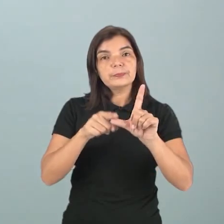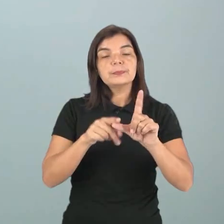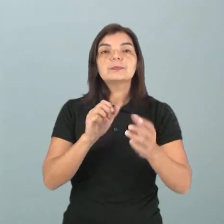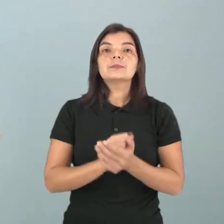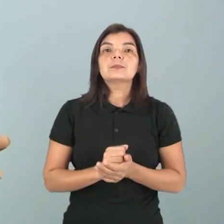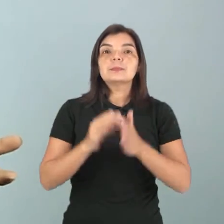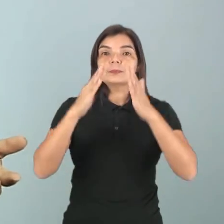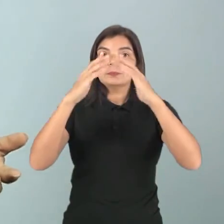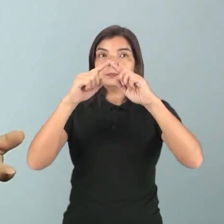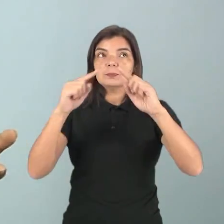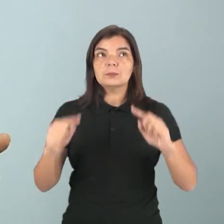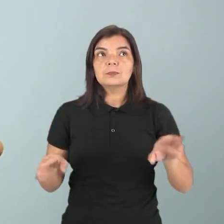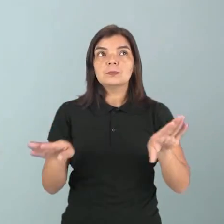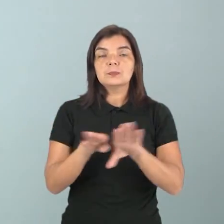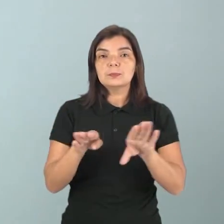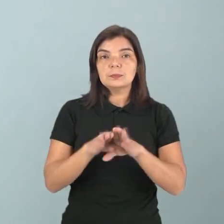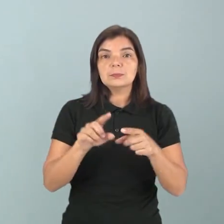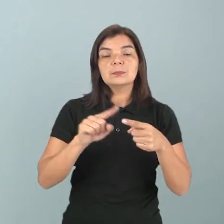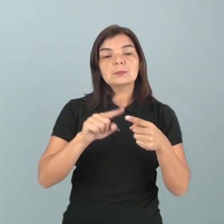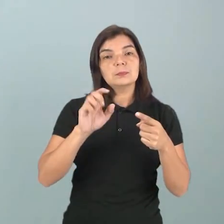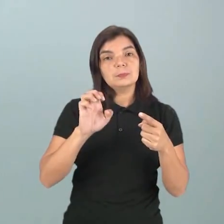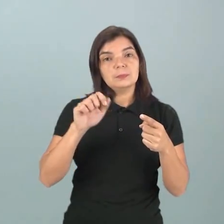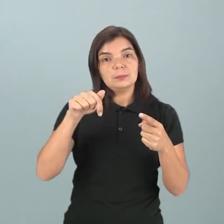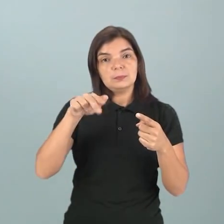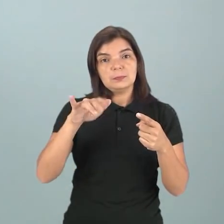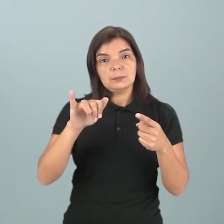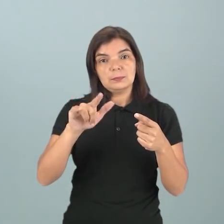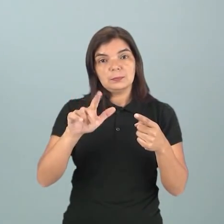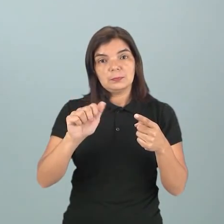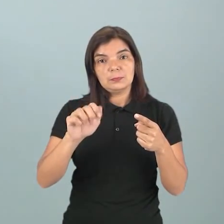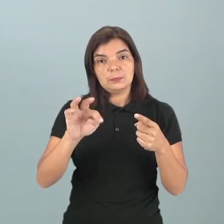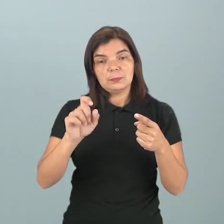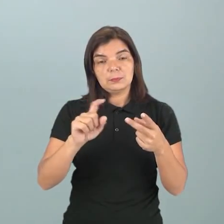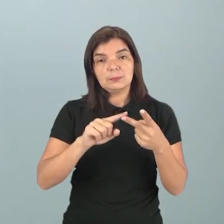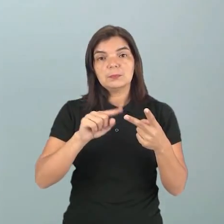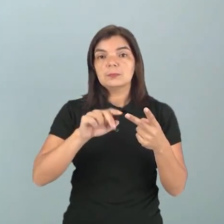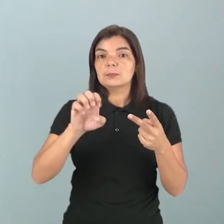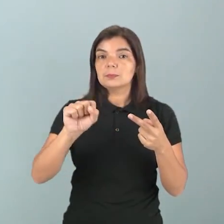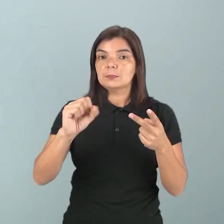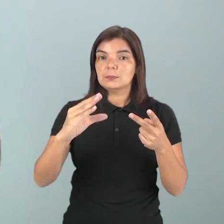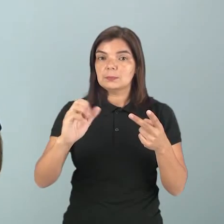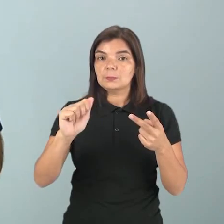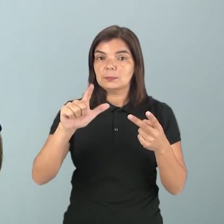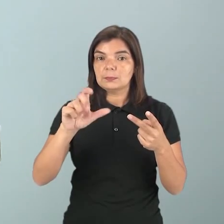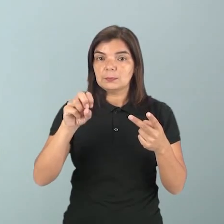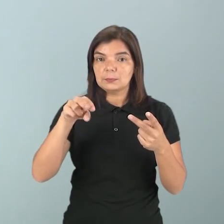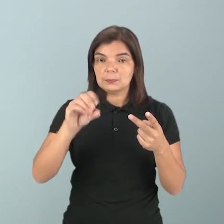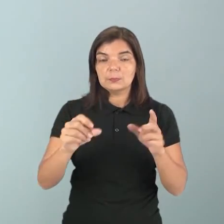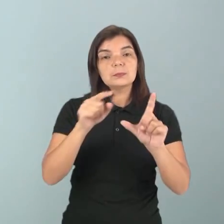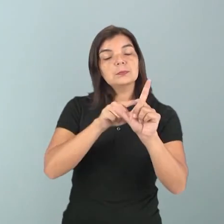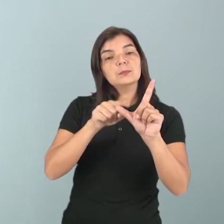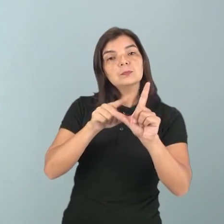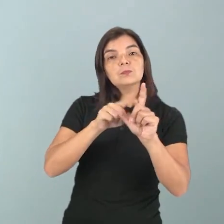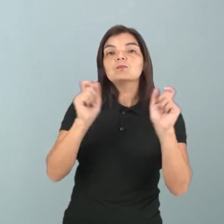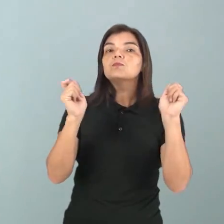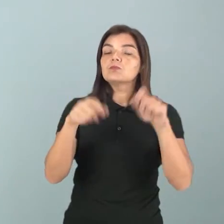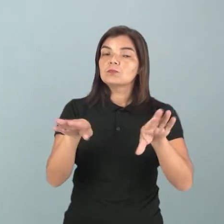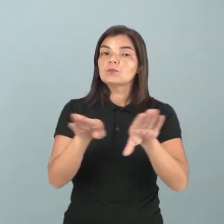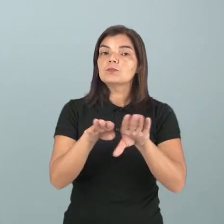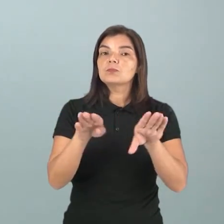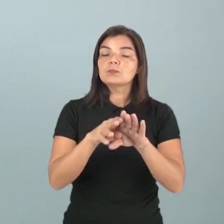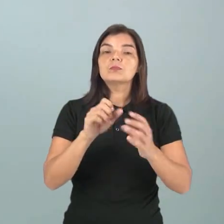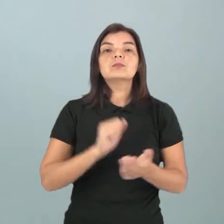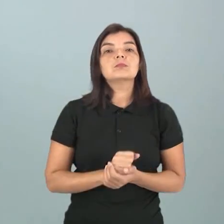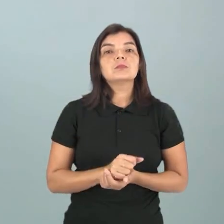De acordo com os lados, ele pode ser equilátero, isósceles ou escaleno. Em relação aos seus ângulos, ele pode